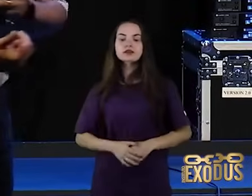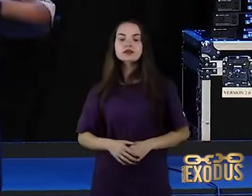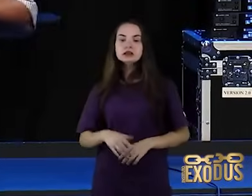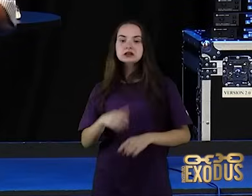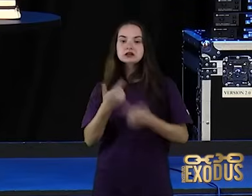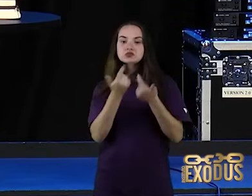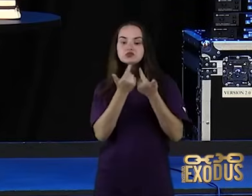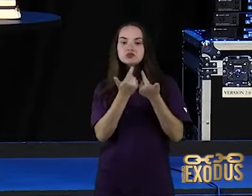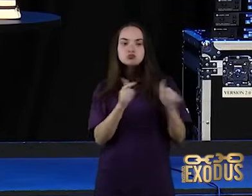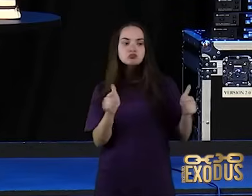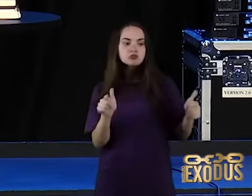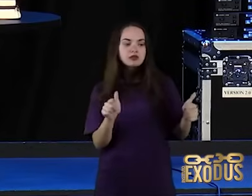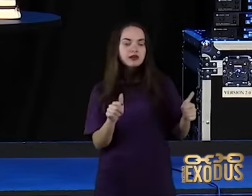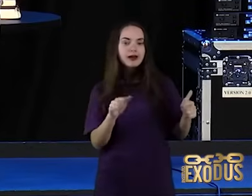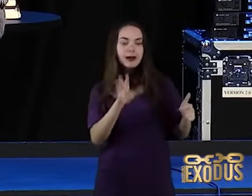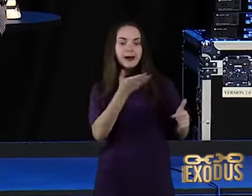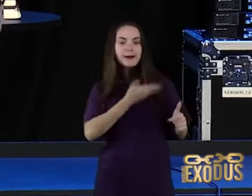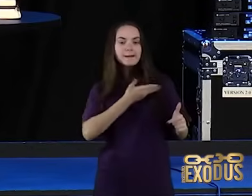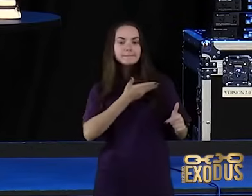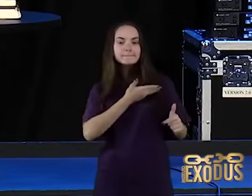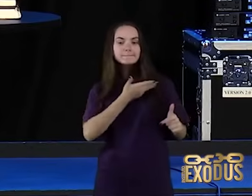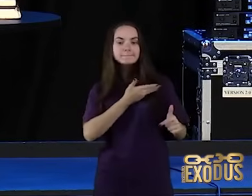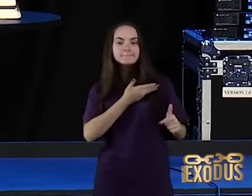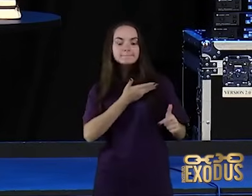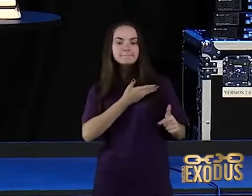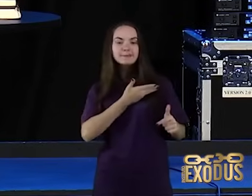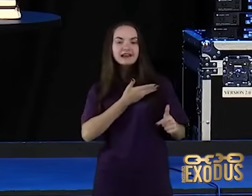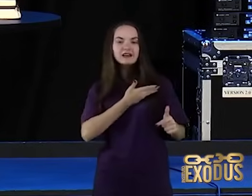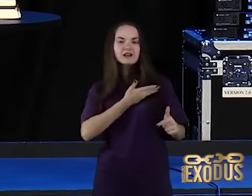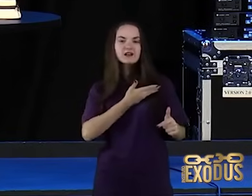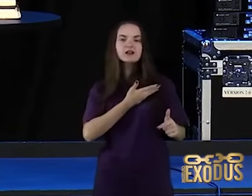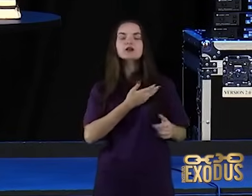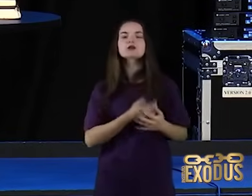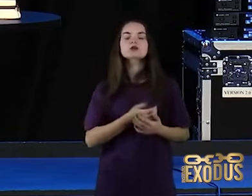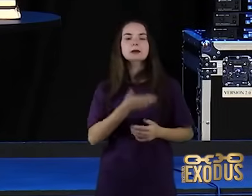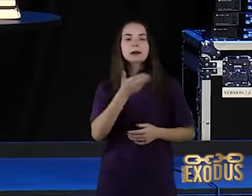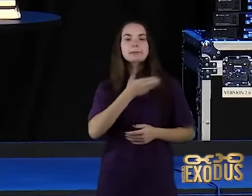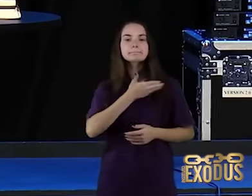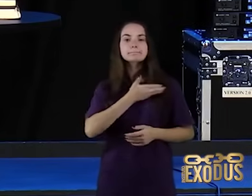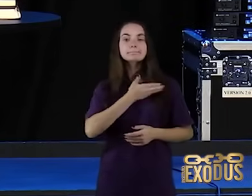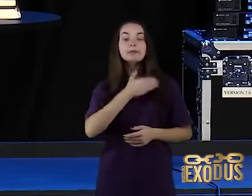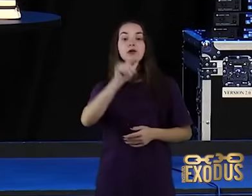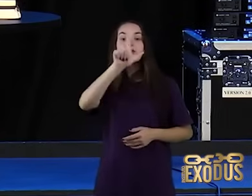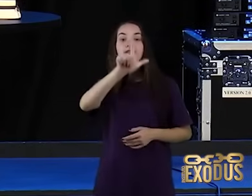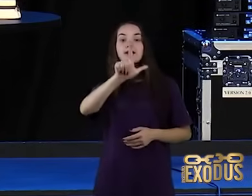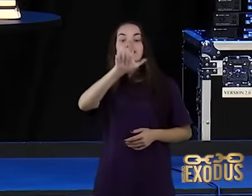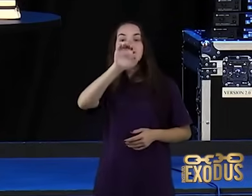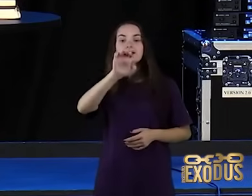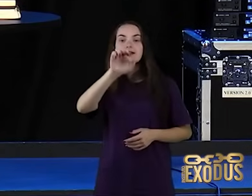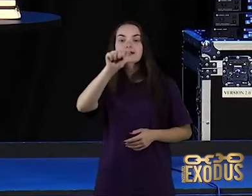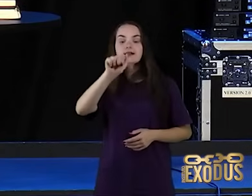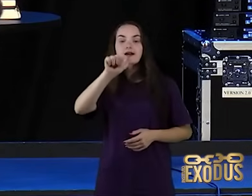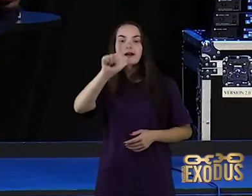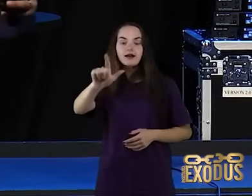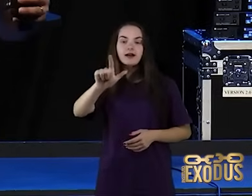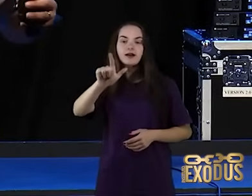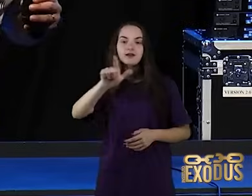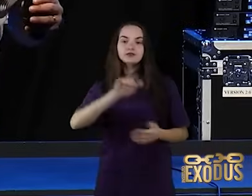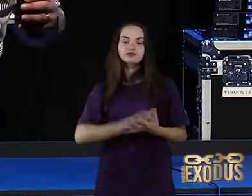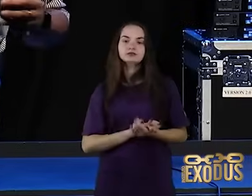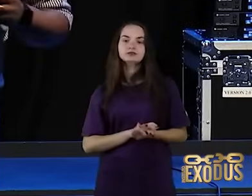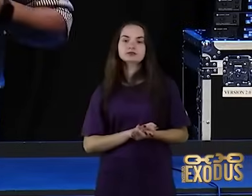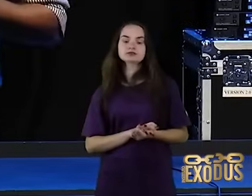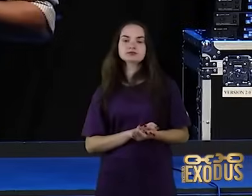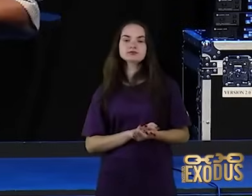amigos Leais e a Bíblia diz que Leais são as feridas do amigo mas os beijos